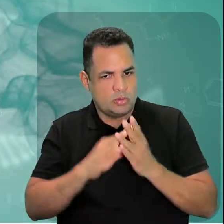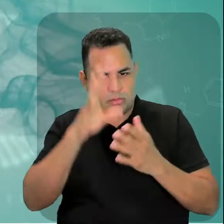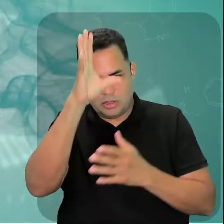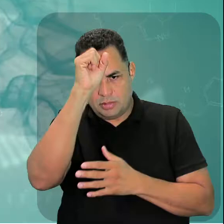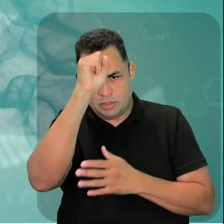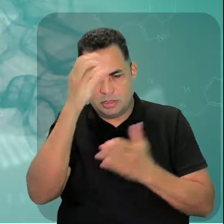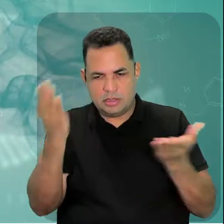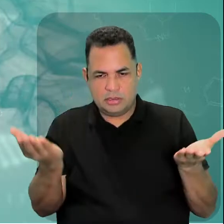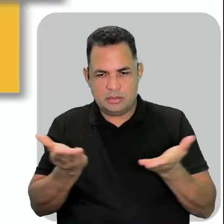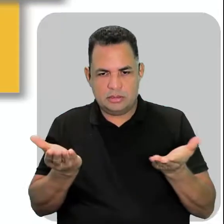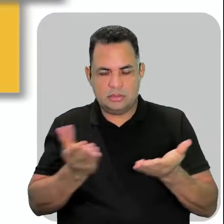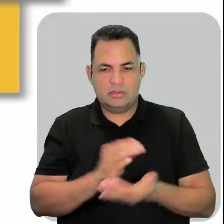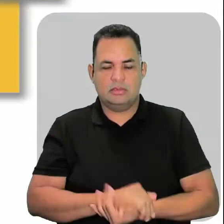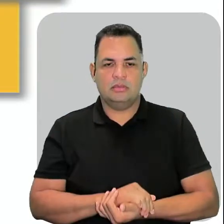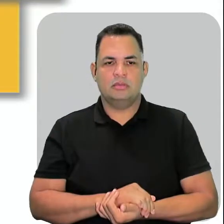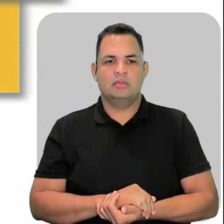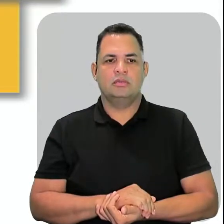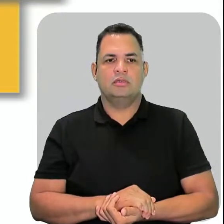na nossa aula.